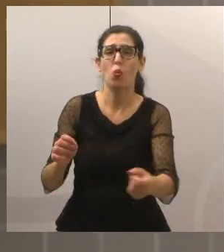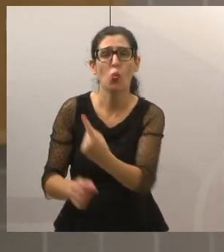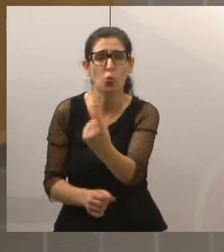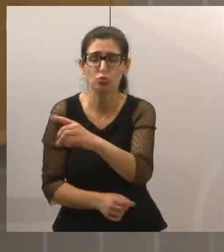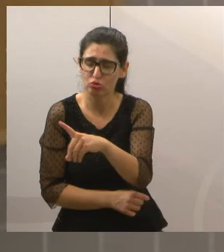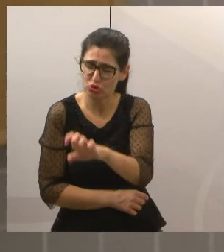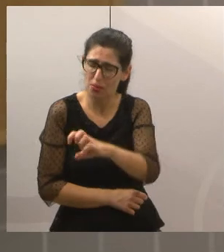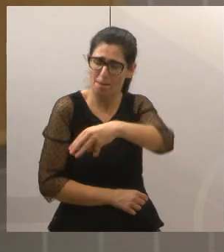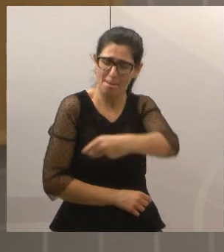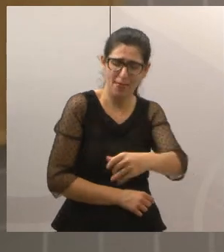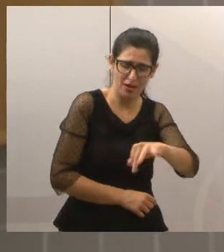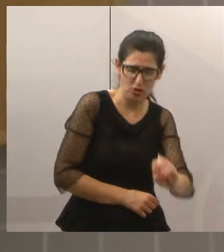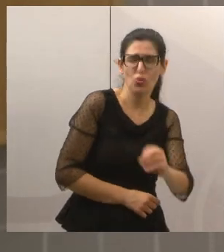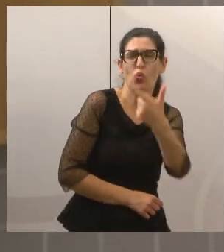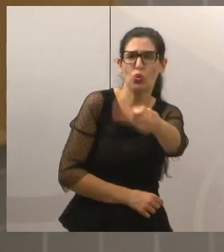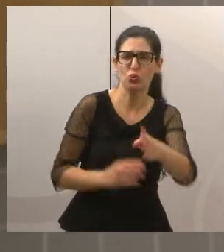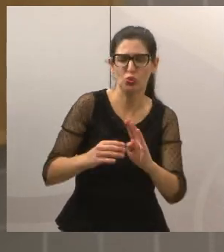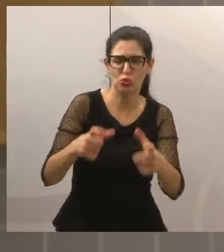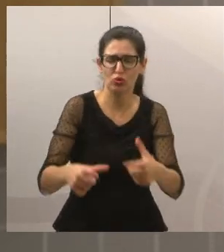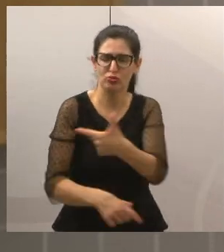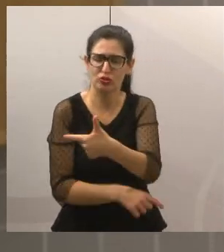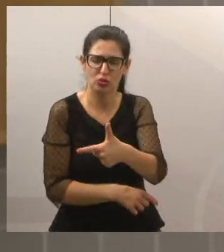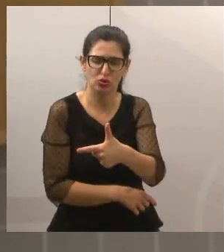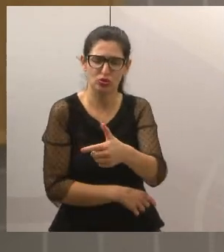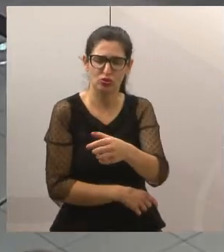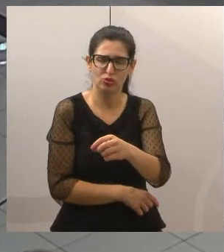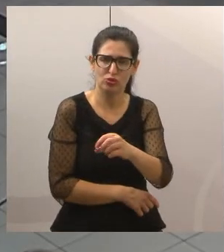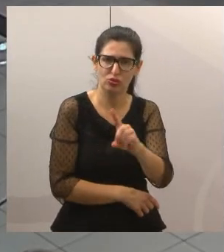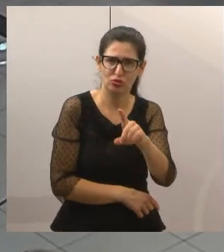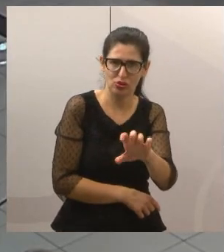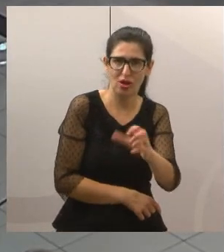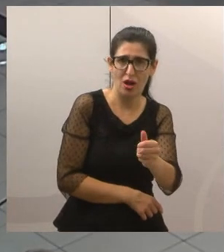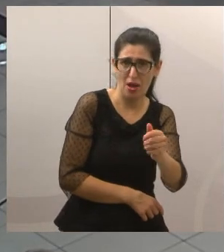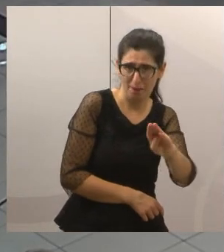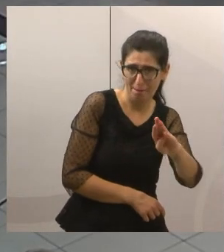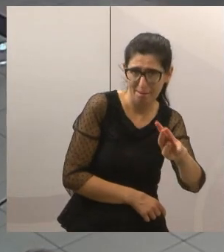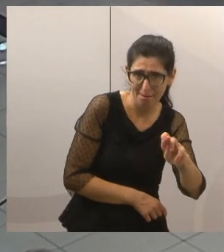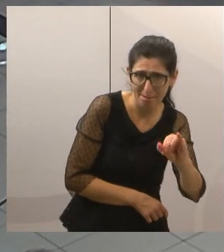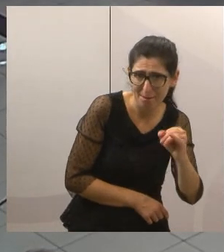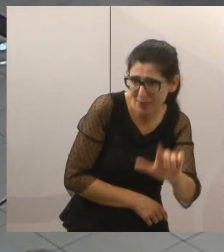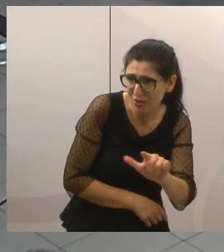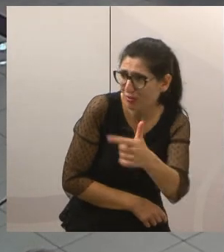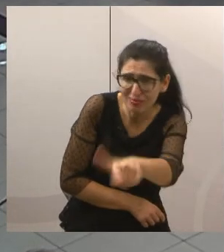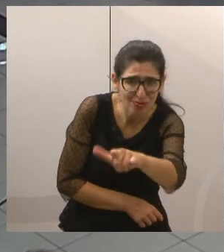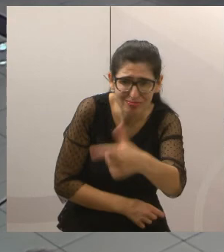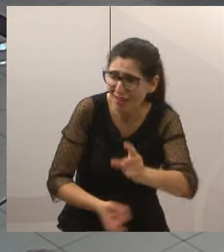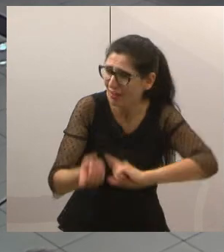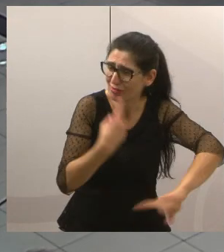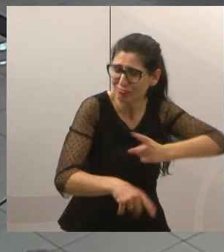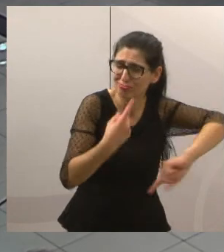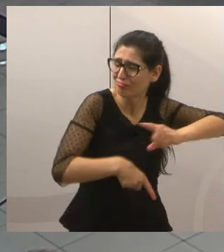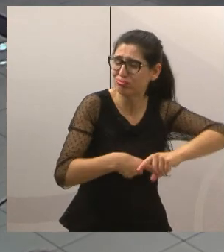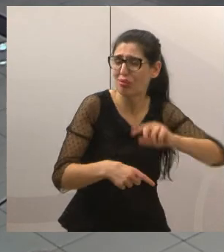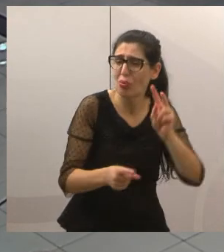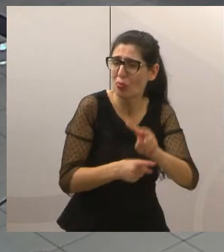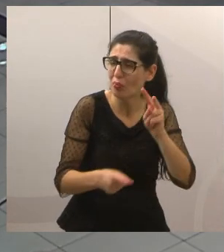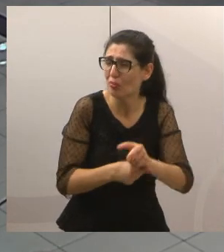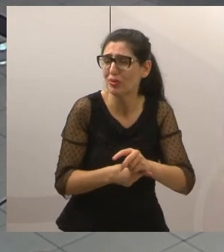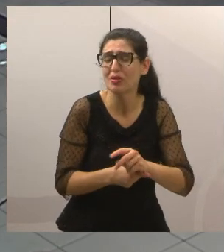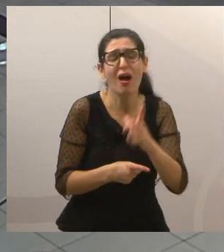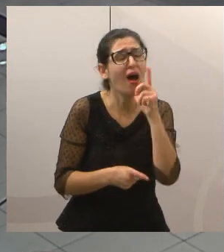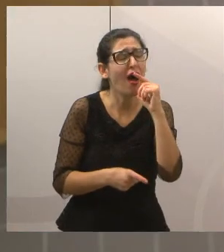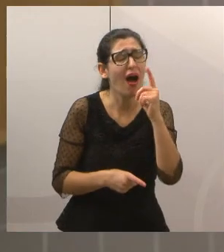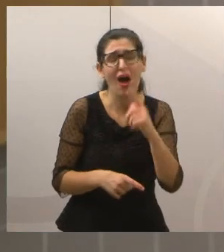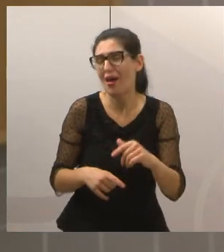e... Desculpa, Celso, 22 de abril tem tratamento de esgoto. Então, mas ali você faz uma malha onde você